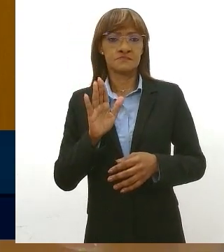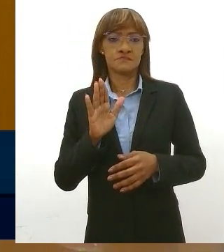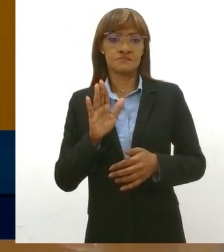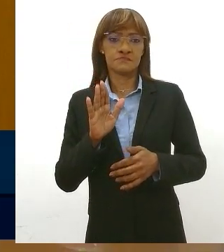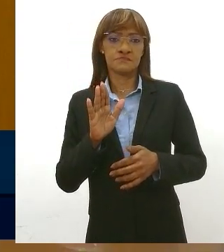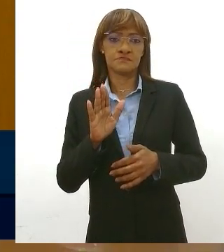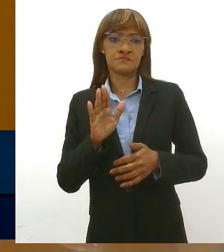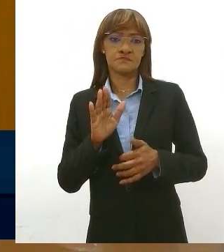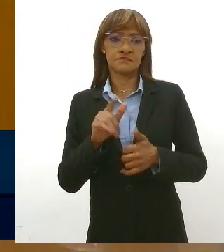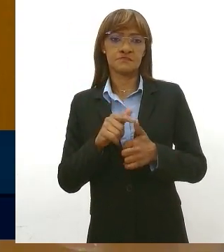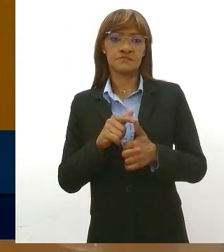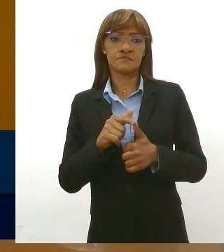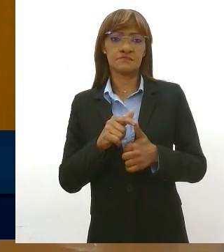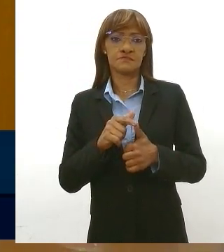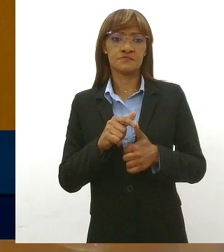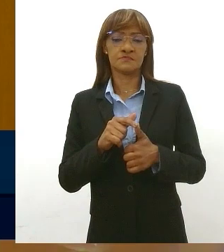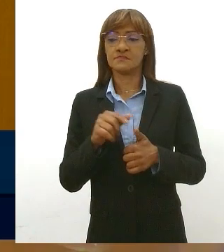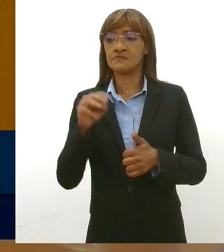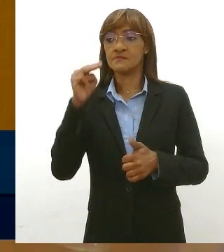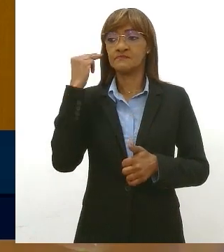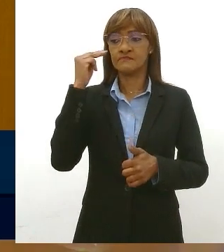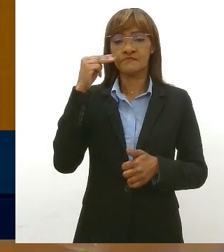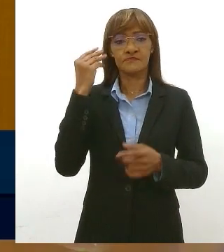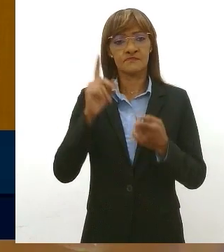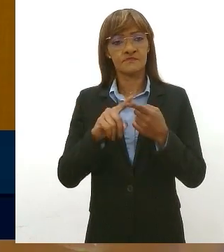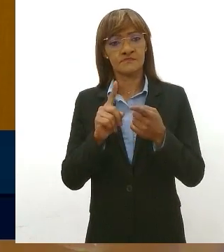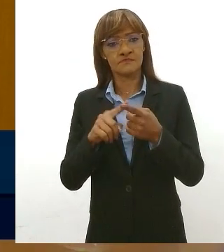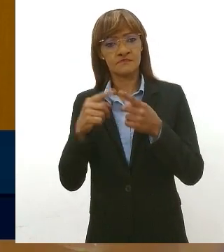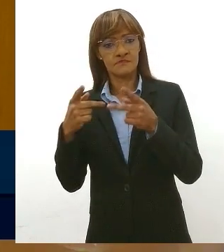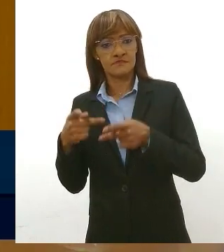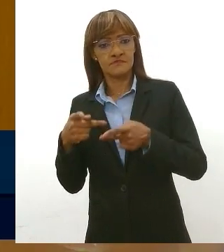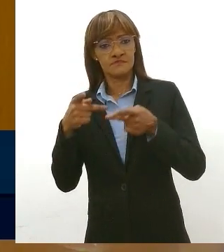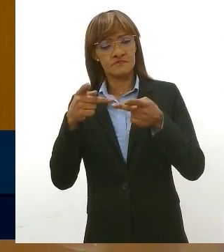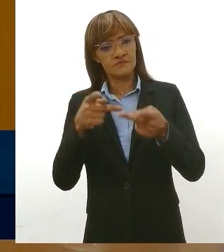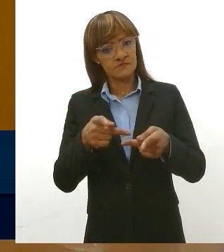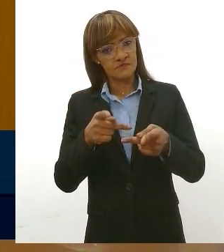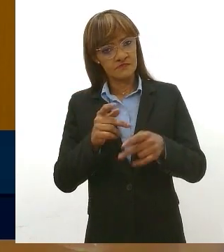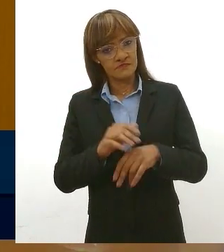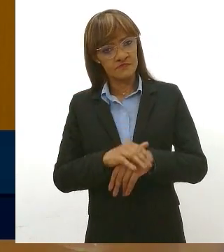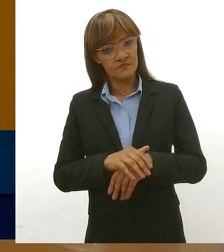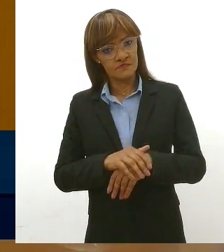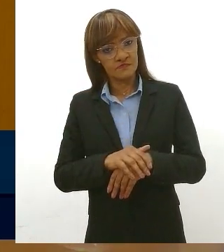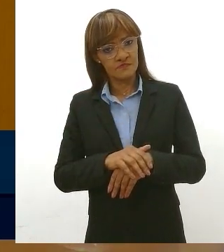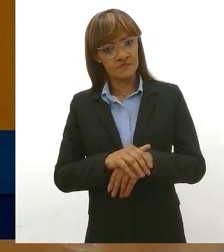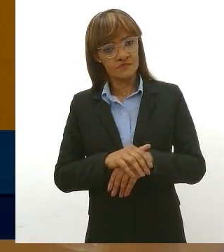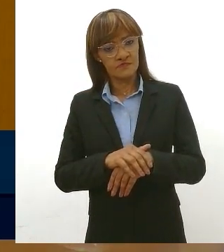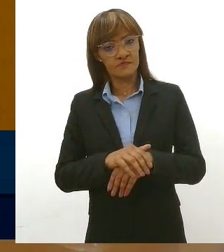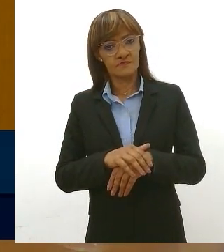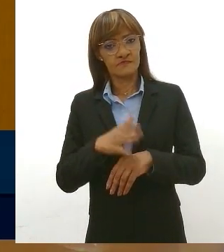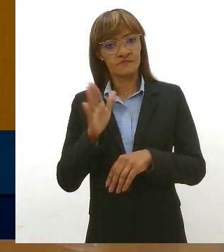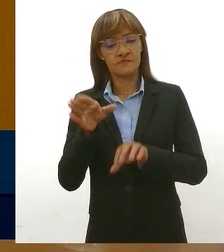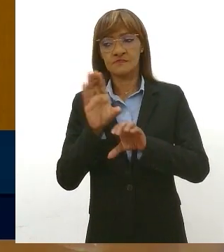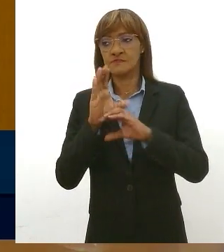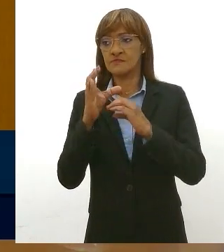Maísa, numa visita ao NIT, no Innovation Center, onde a gente pôde conhecer um pouco mais sobre inovação,